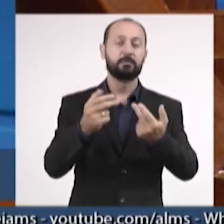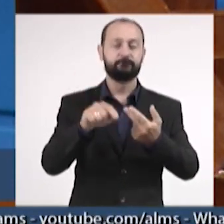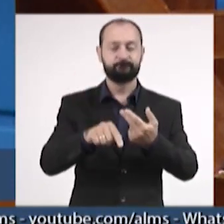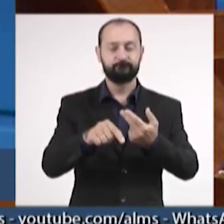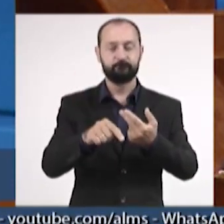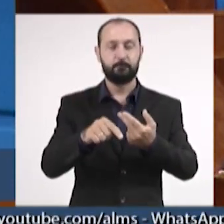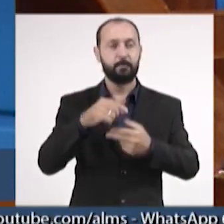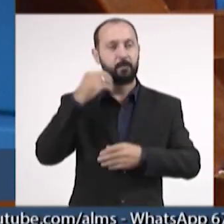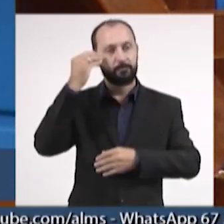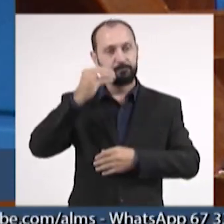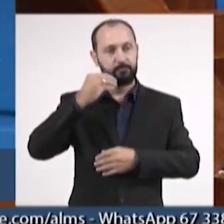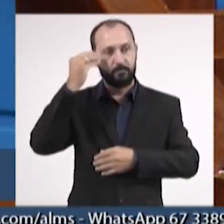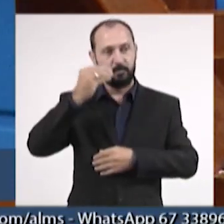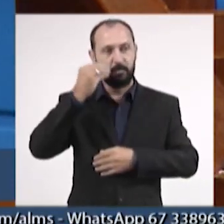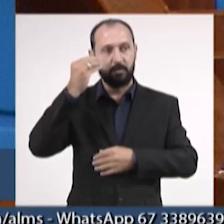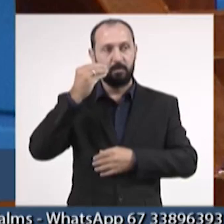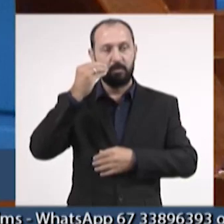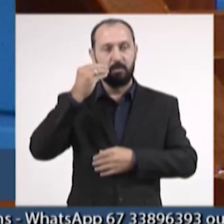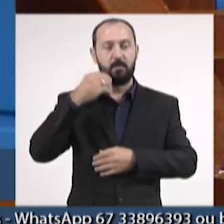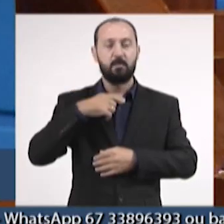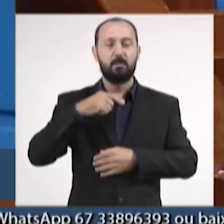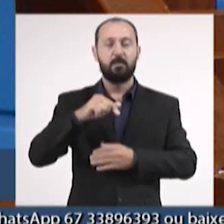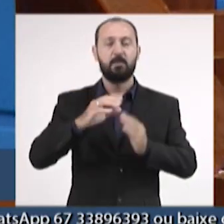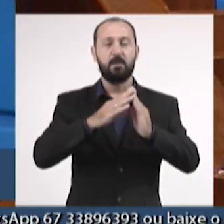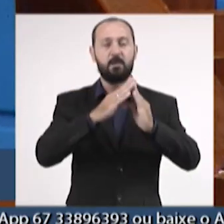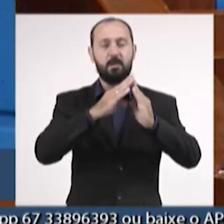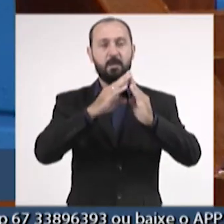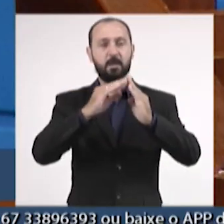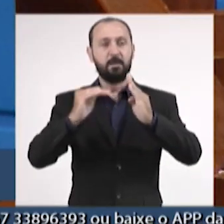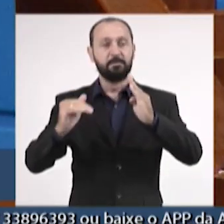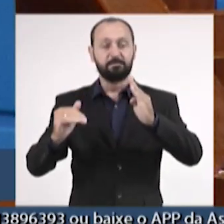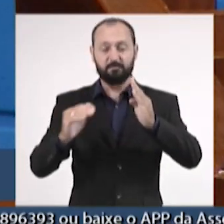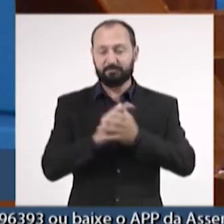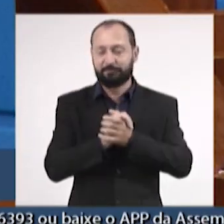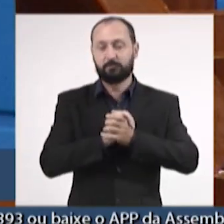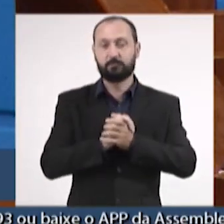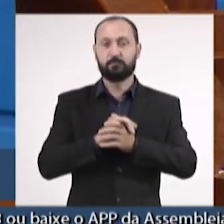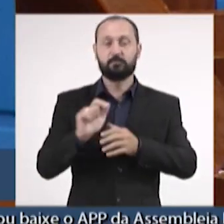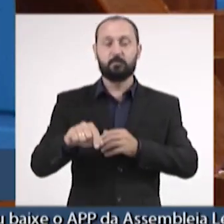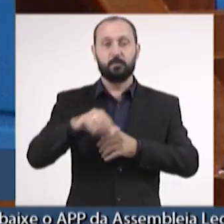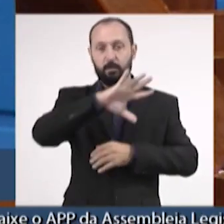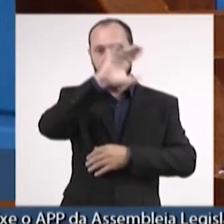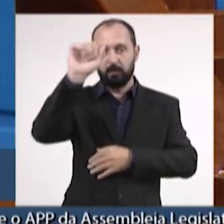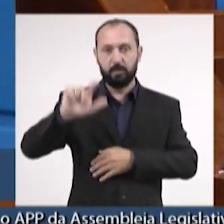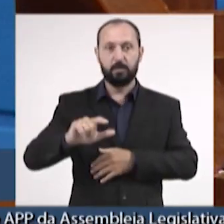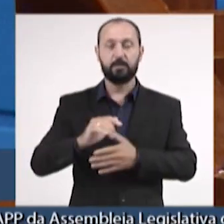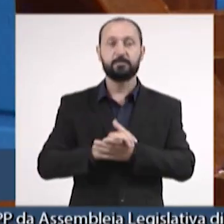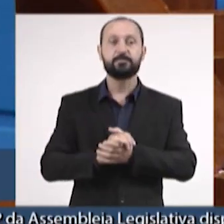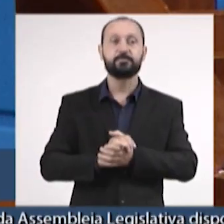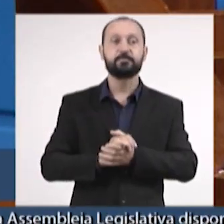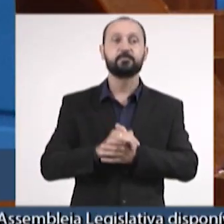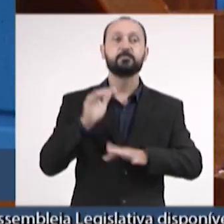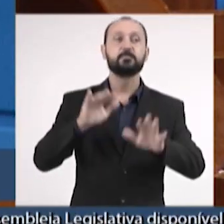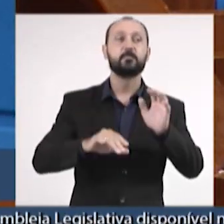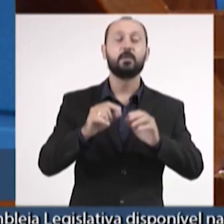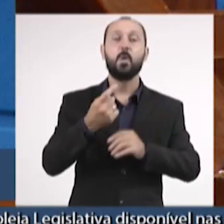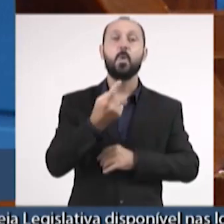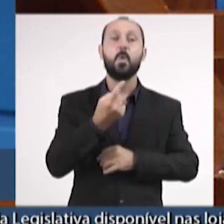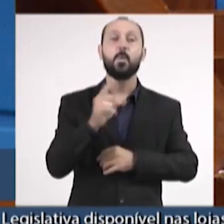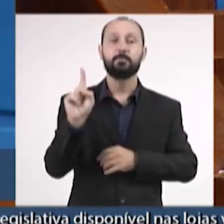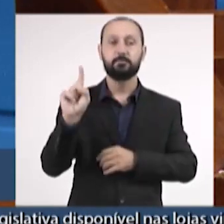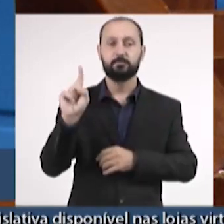como a experiência pioneira e exitosa da Casa da Mulher Brasileira no Estado, o Mato Grosso do Sul, será uma